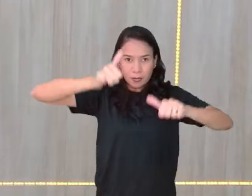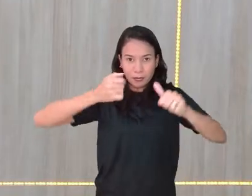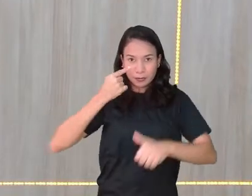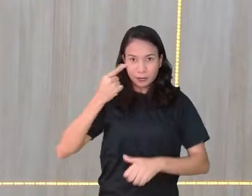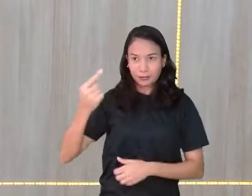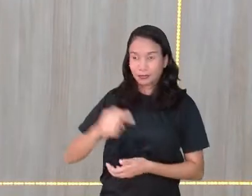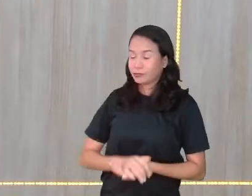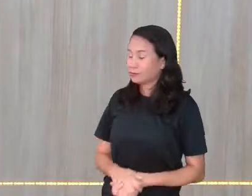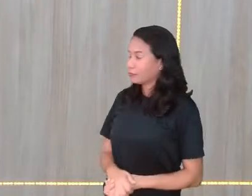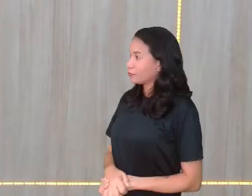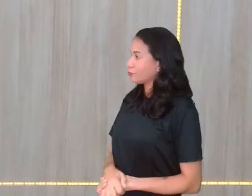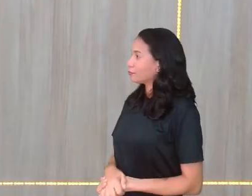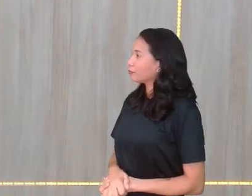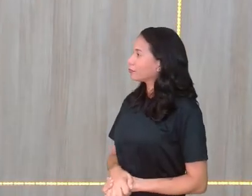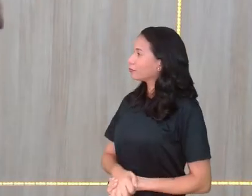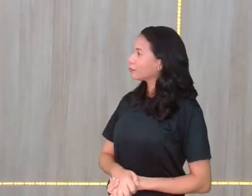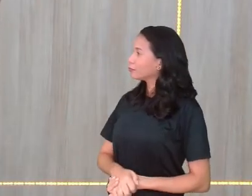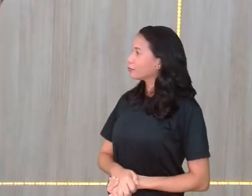Paul.